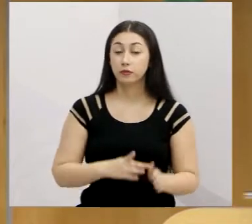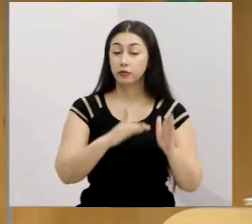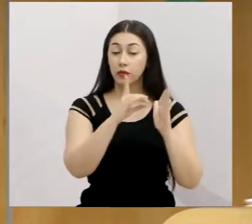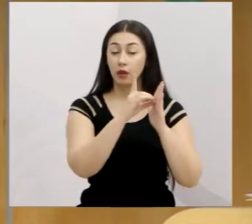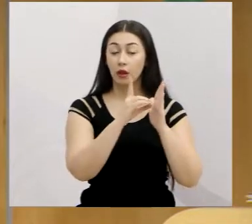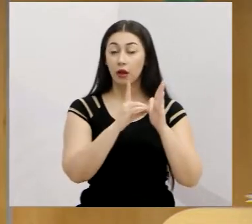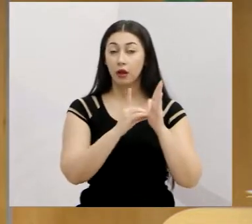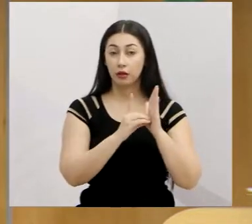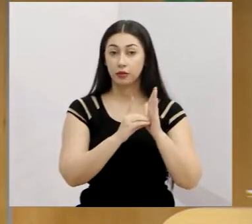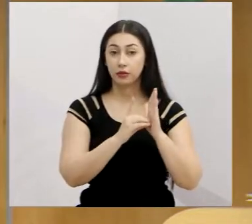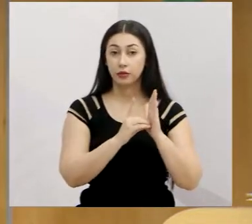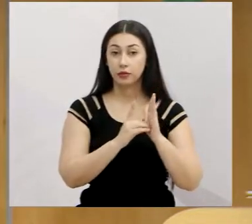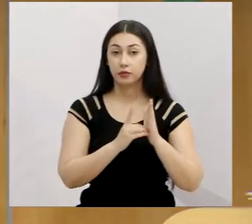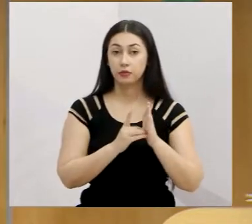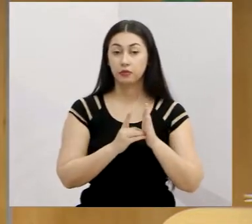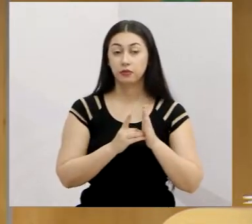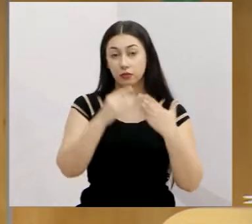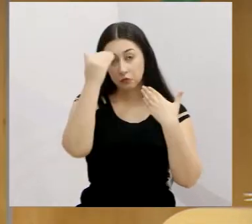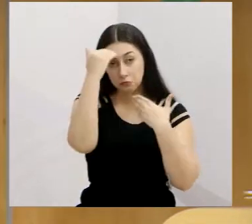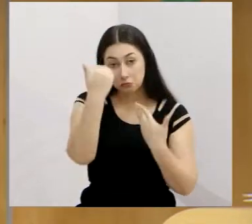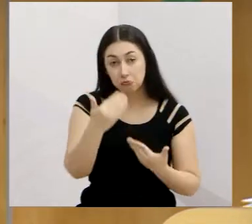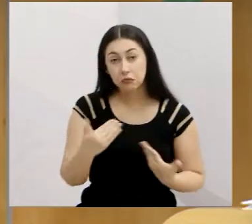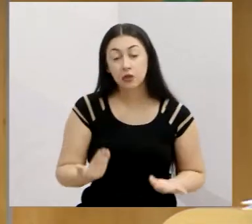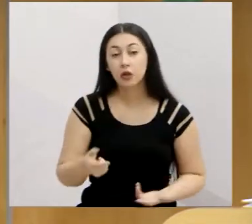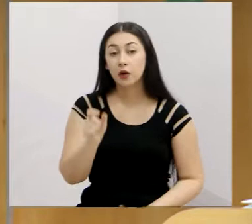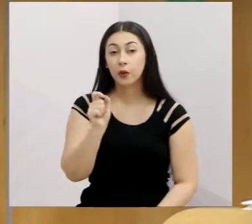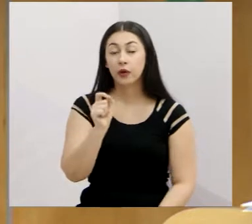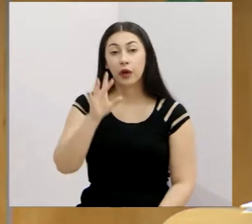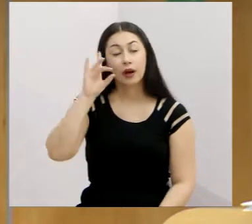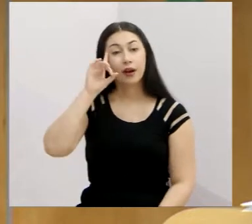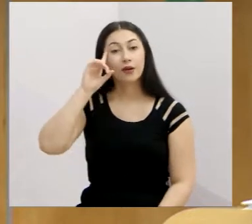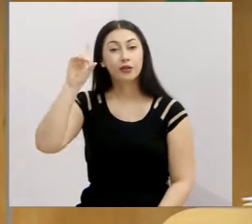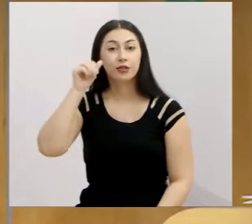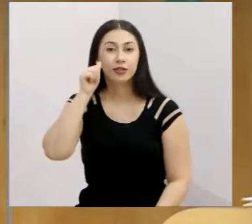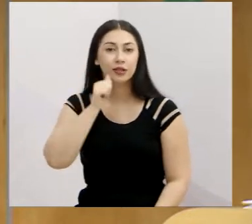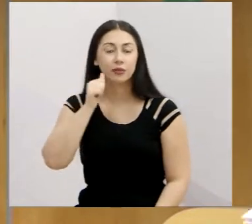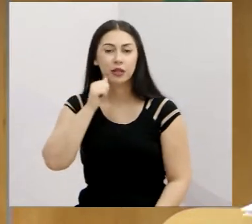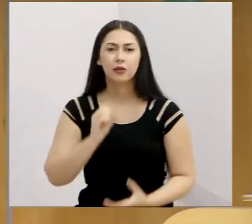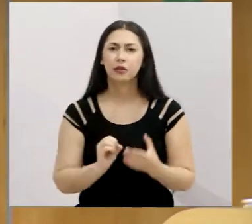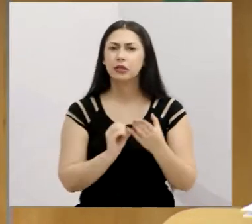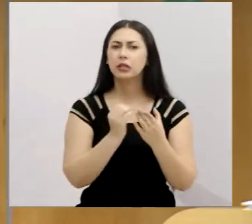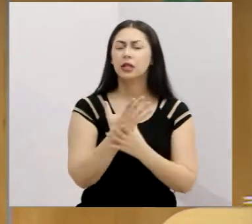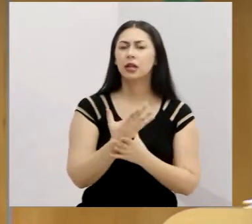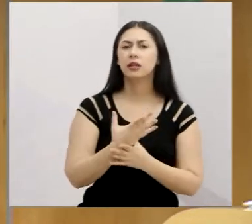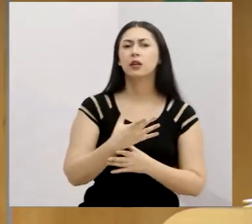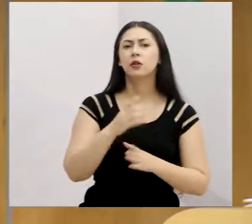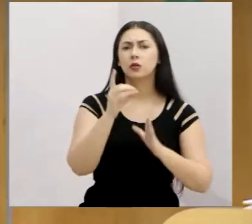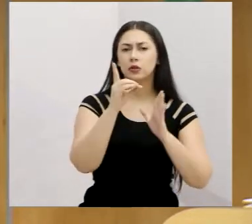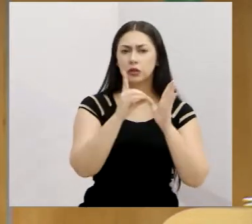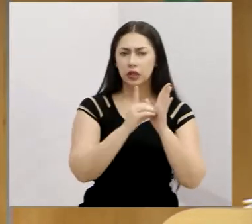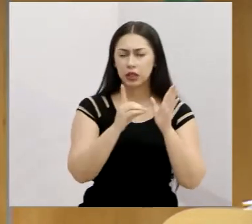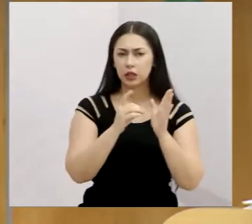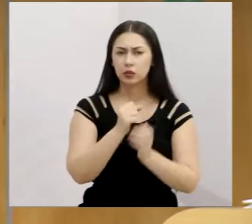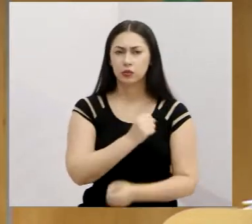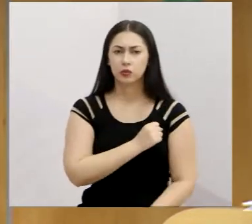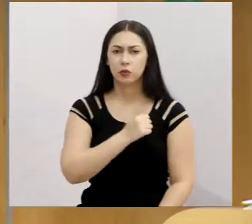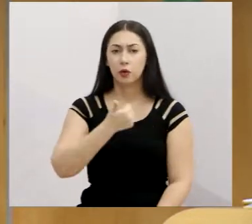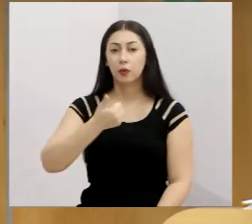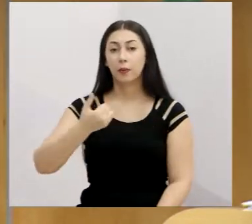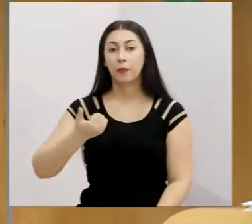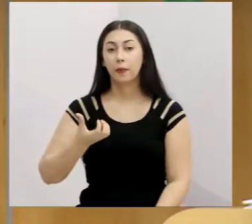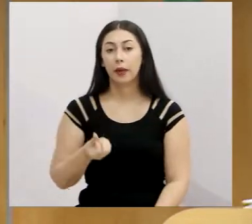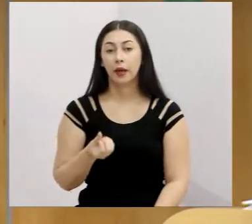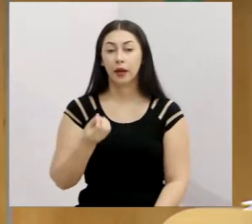decreto esta sessão solene ela é em homenagem ao Dia da mulher e foi instituída através do Decreto legislativo número